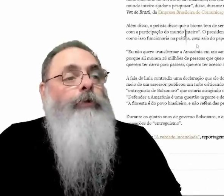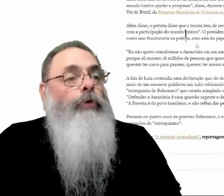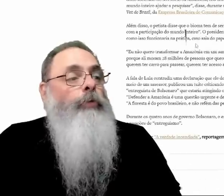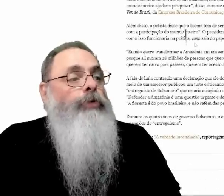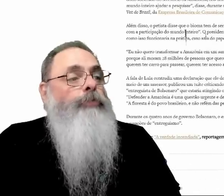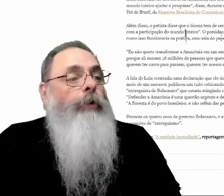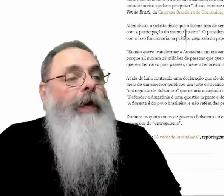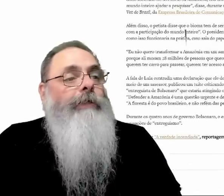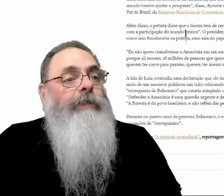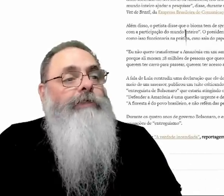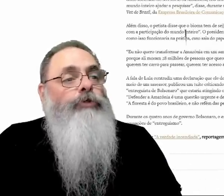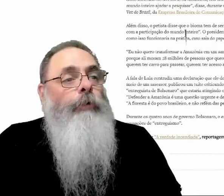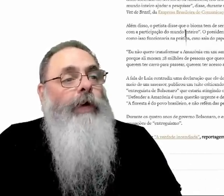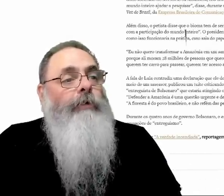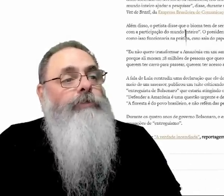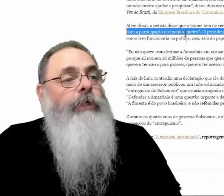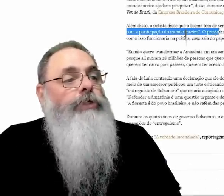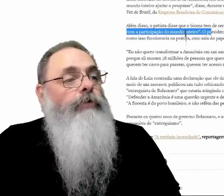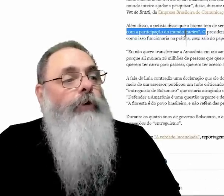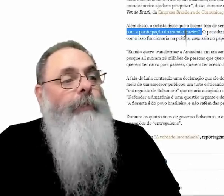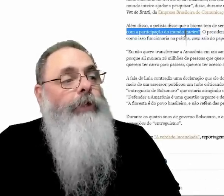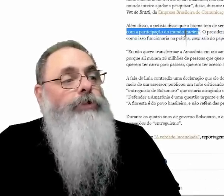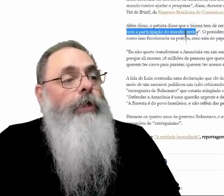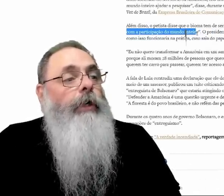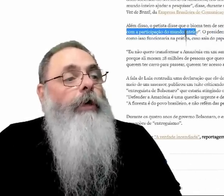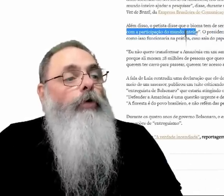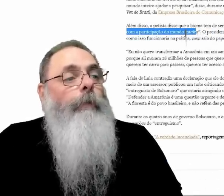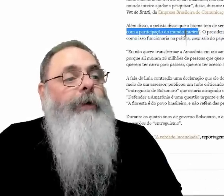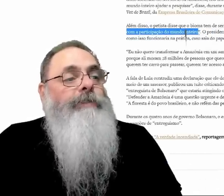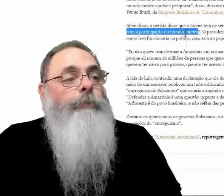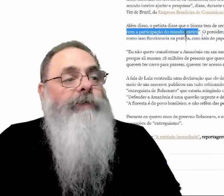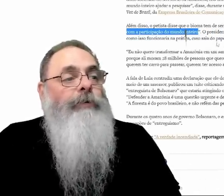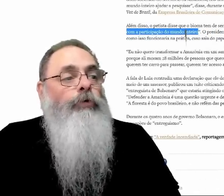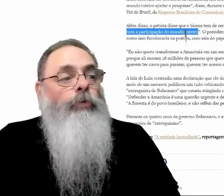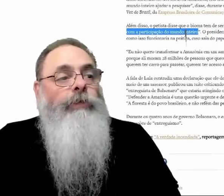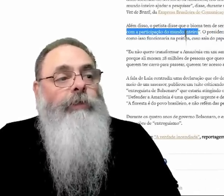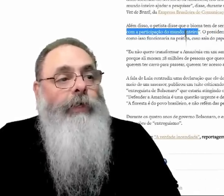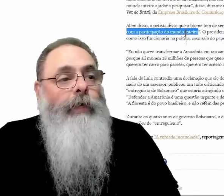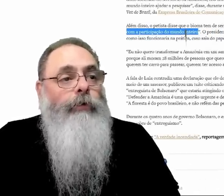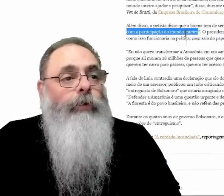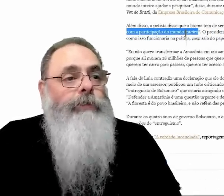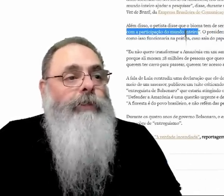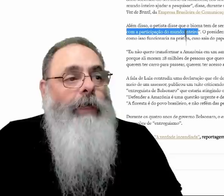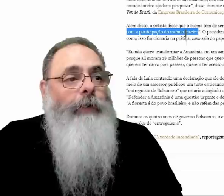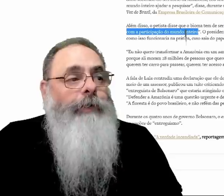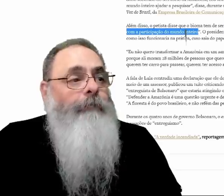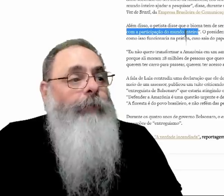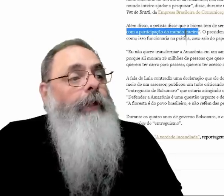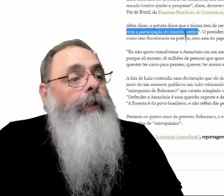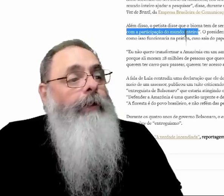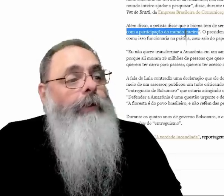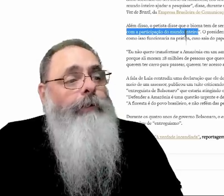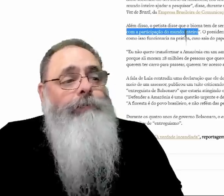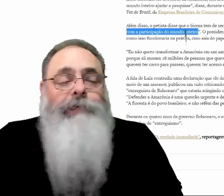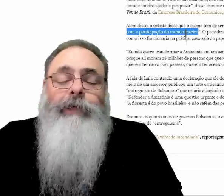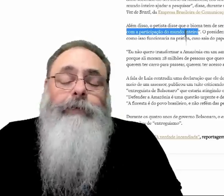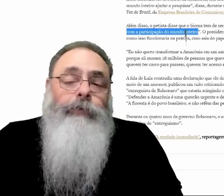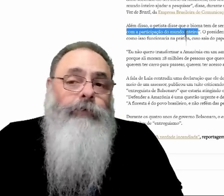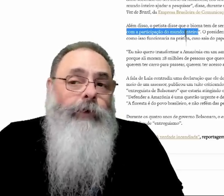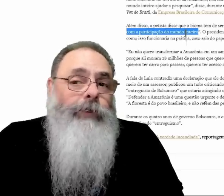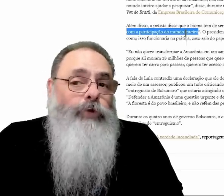é para todo mundo explorar tem que ser explorado cientificamente com a participação do mundo inteiro e coisa e tal né e